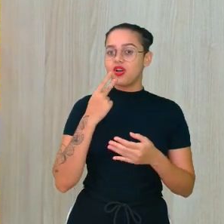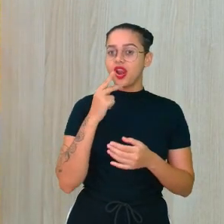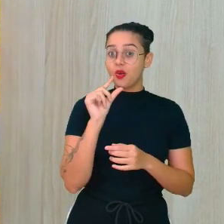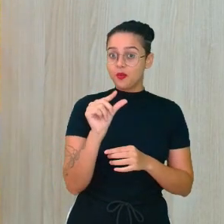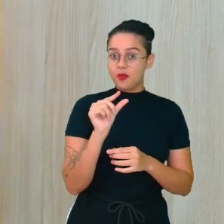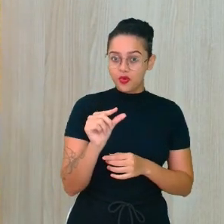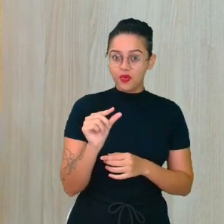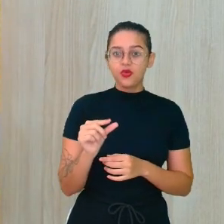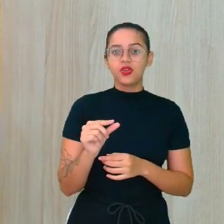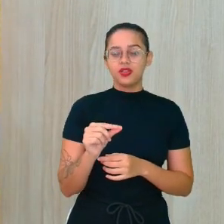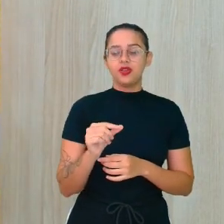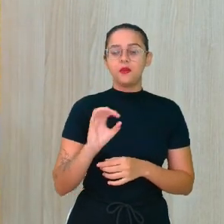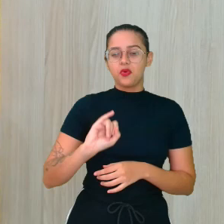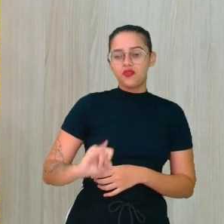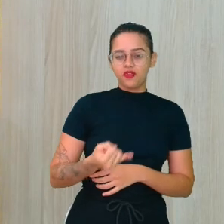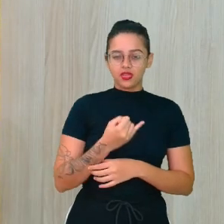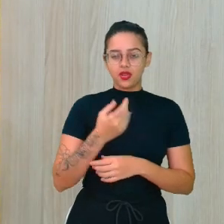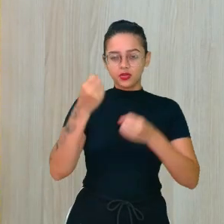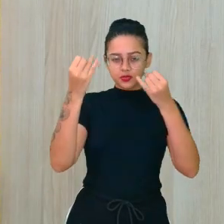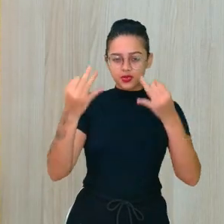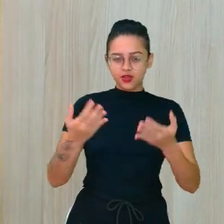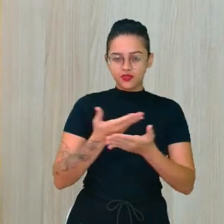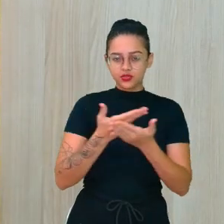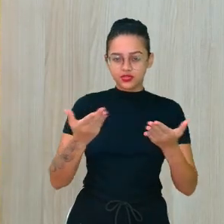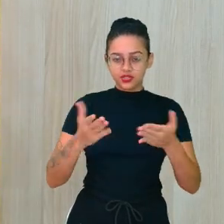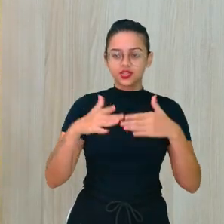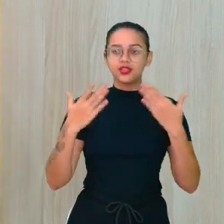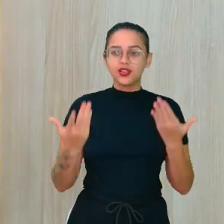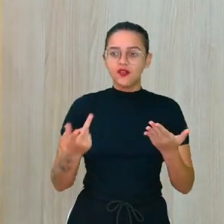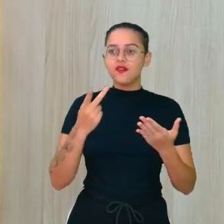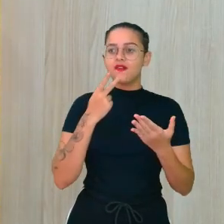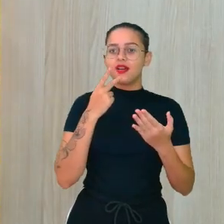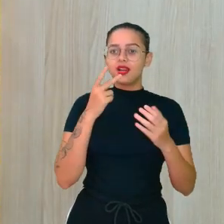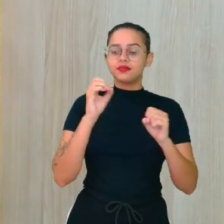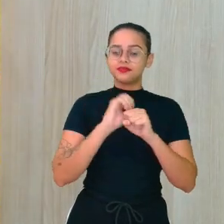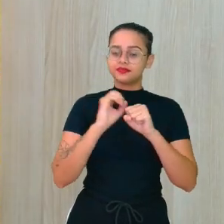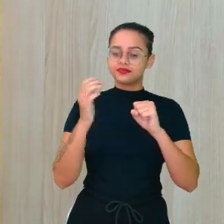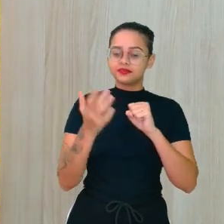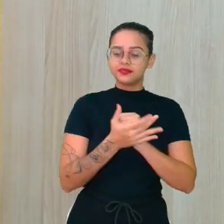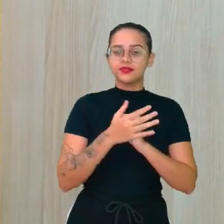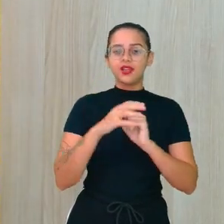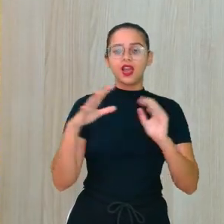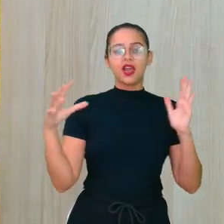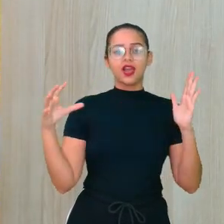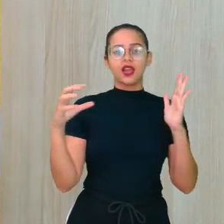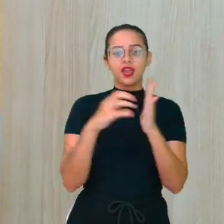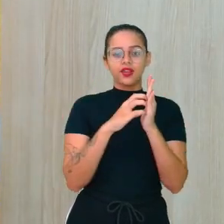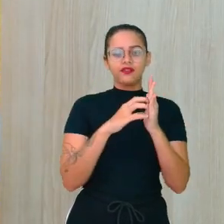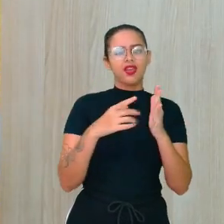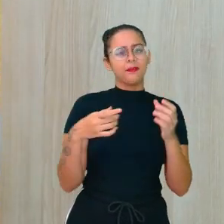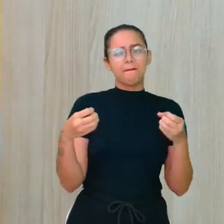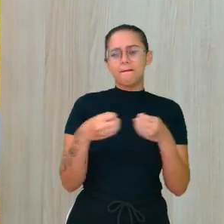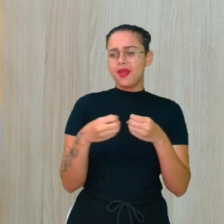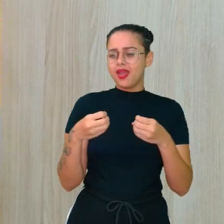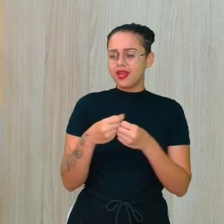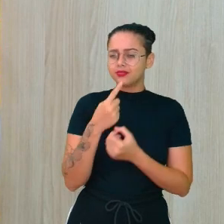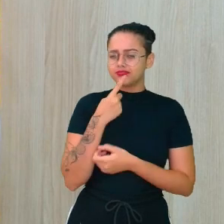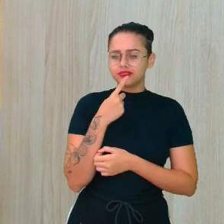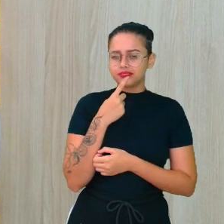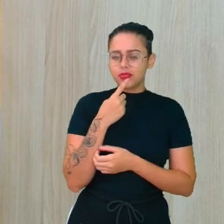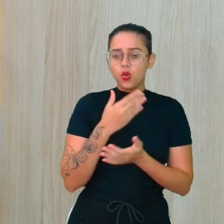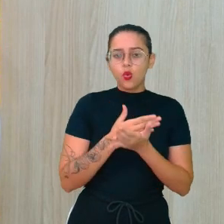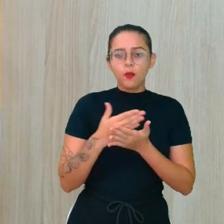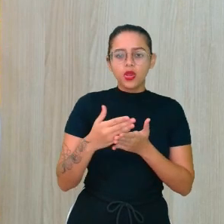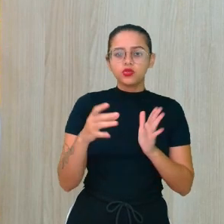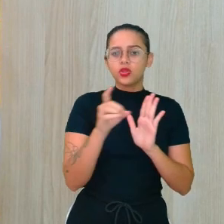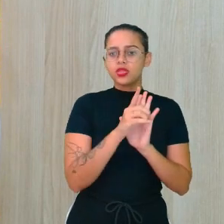Com certeza, fique à vontade, professora. Então, falar assim dessa pandemia do HIV, ela é muito recente. Ela começou assim na década de